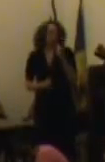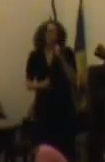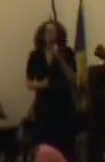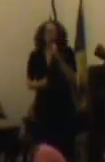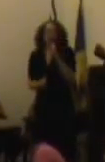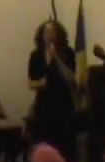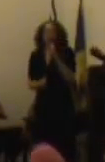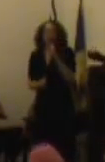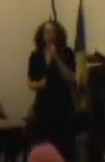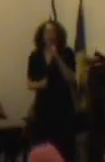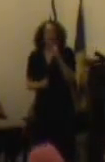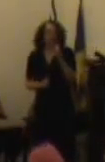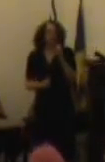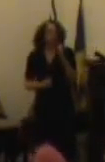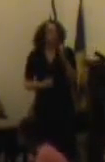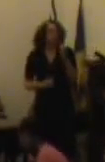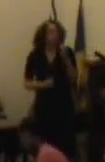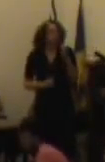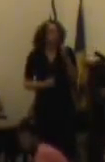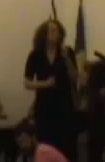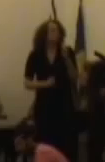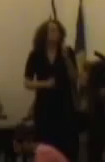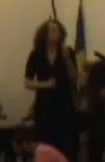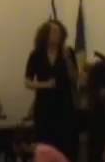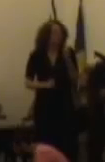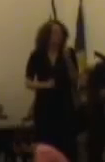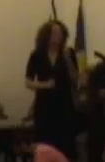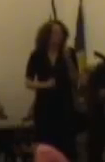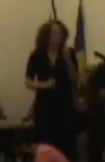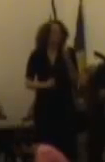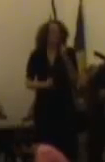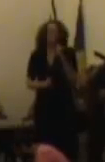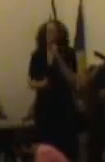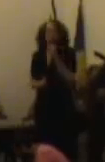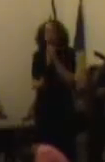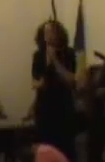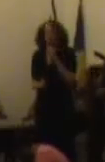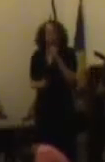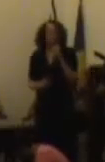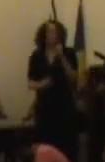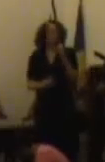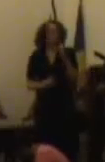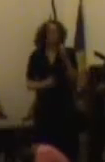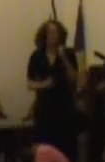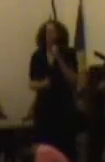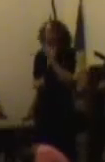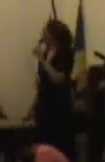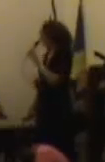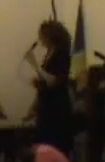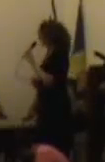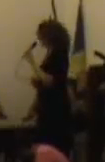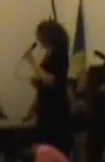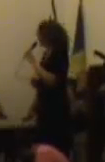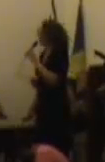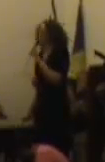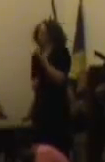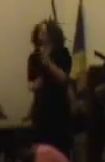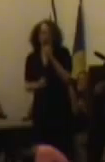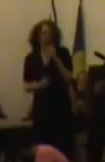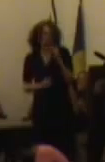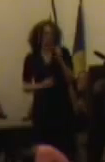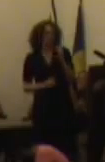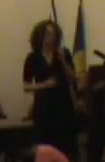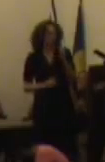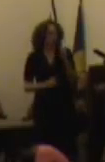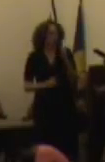3. E nesse filme, o sistema que não conseguiu liquidar fisicamente com